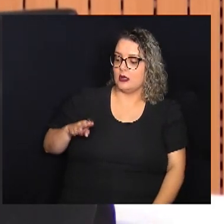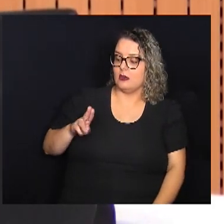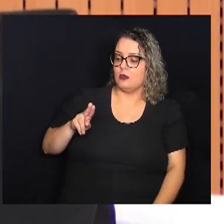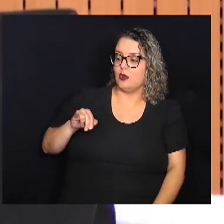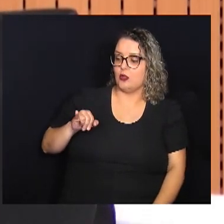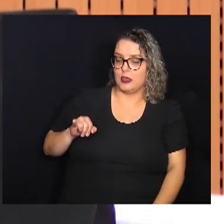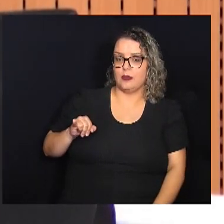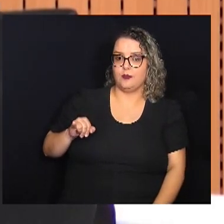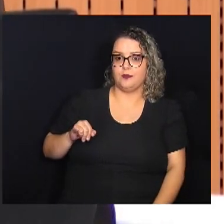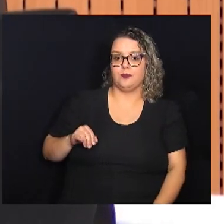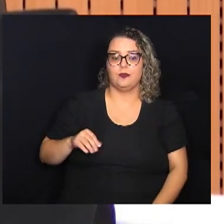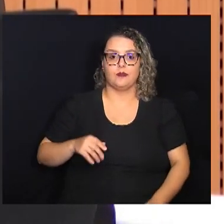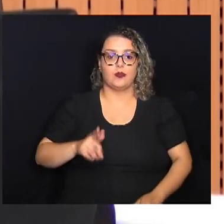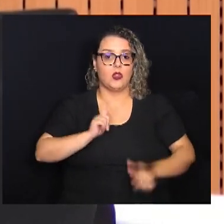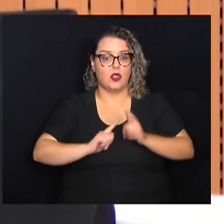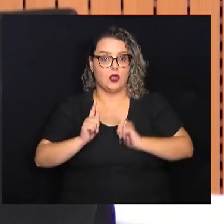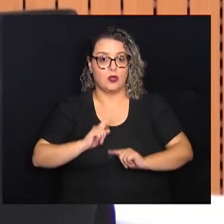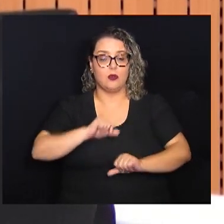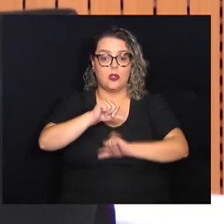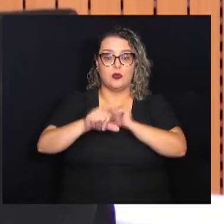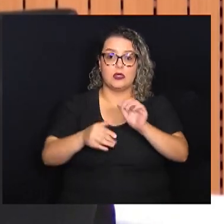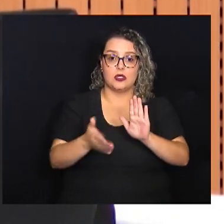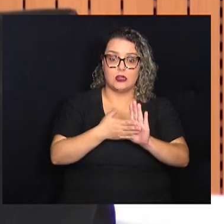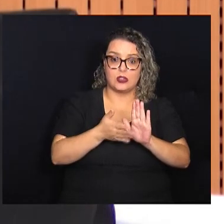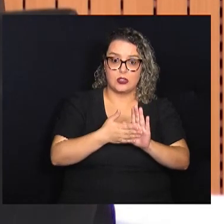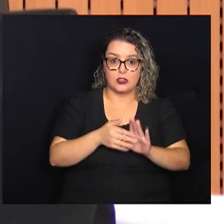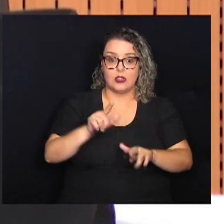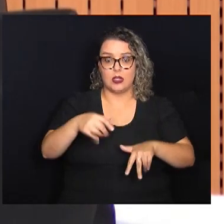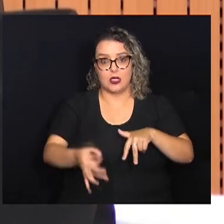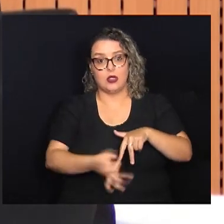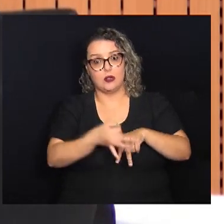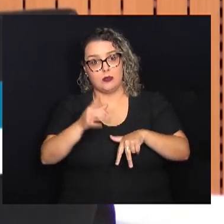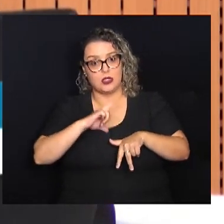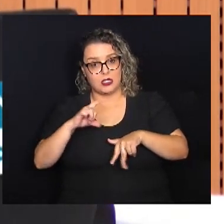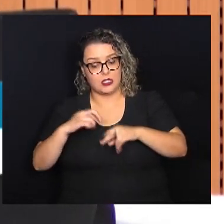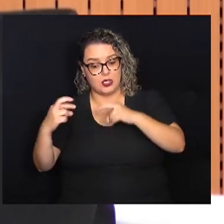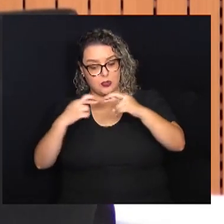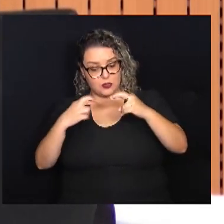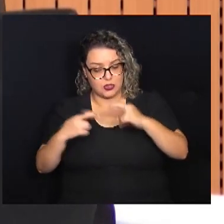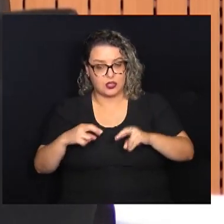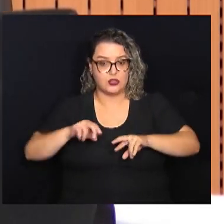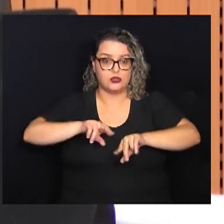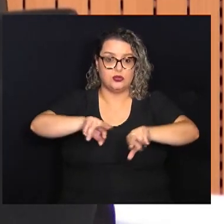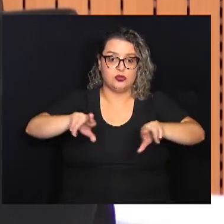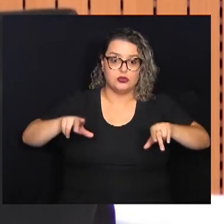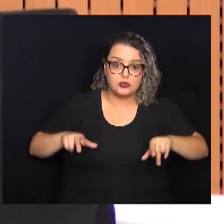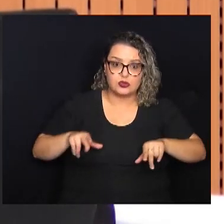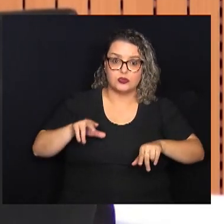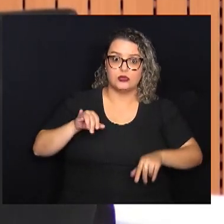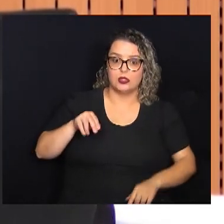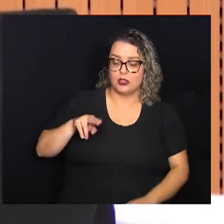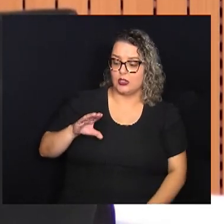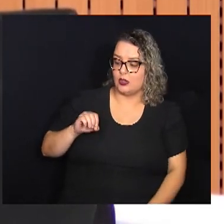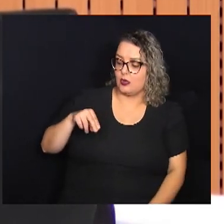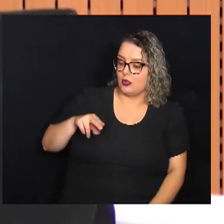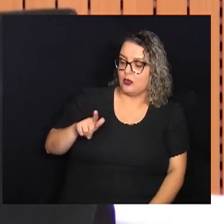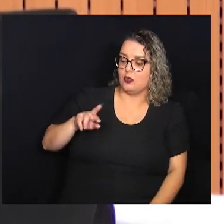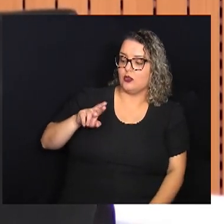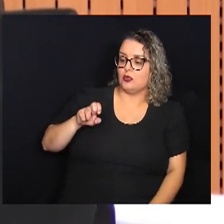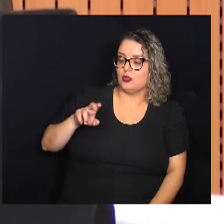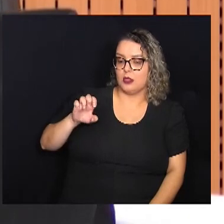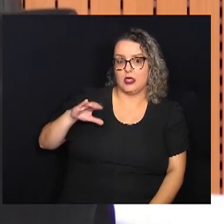que envolve a nós todos como cidadãos, como munícipes, como cidadãos de